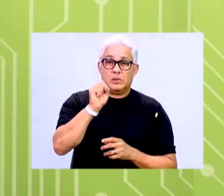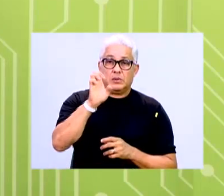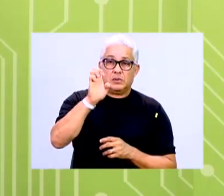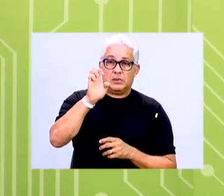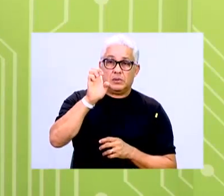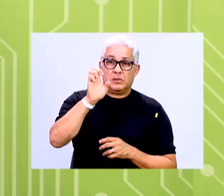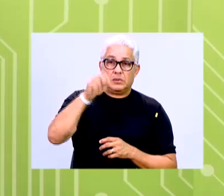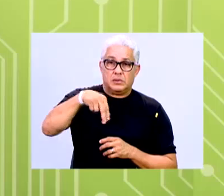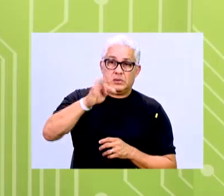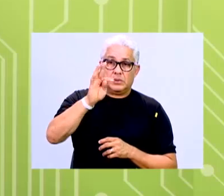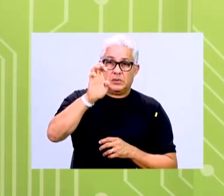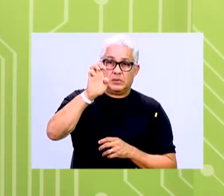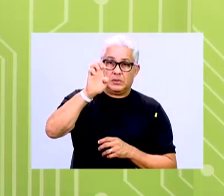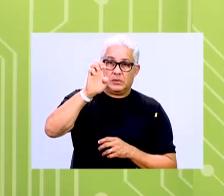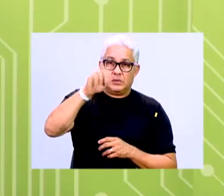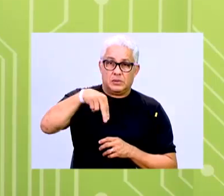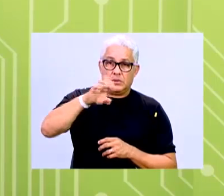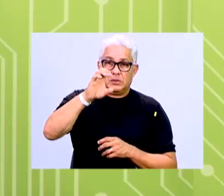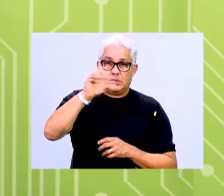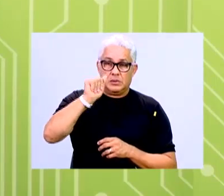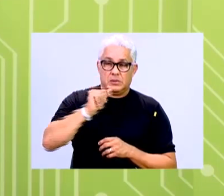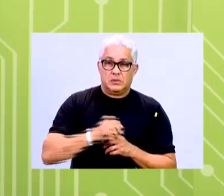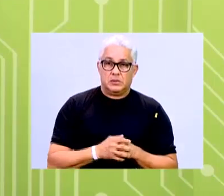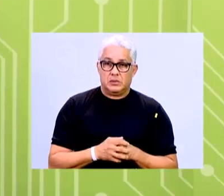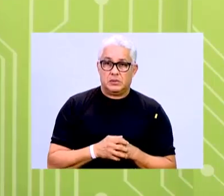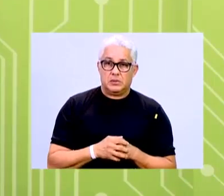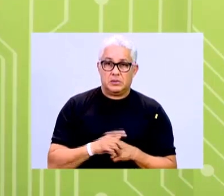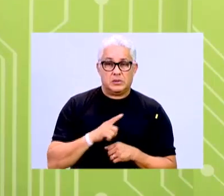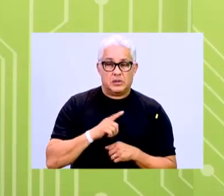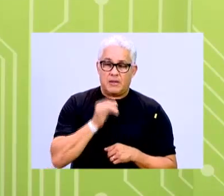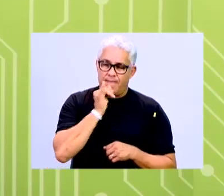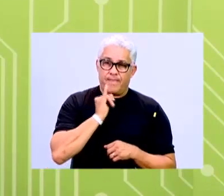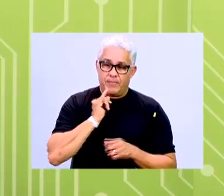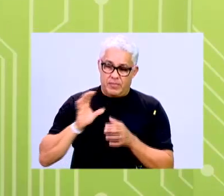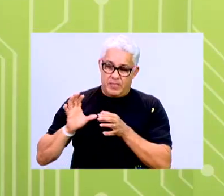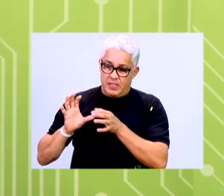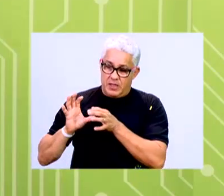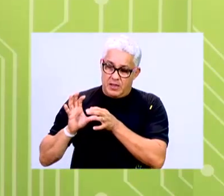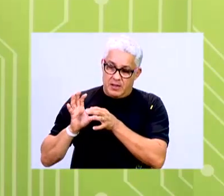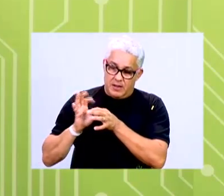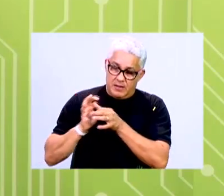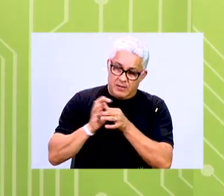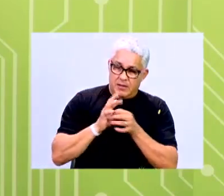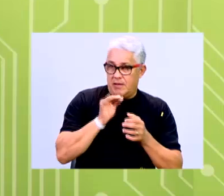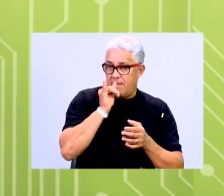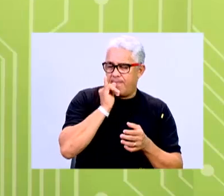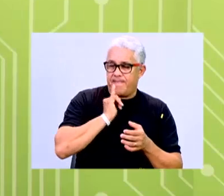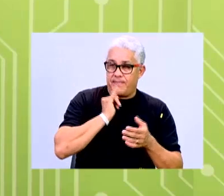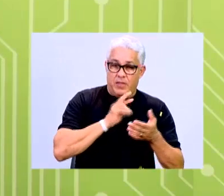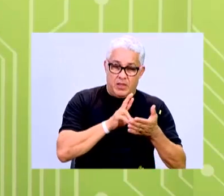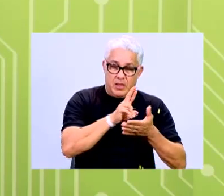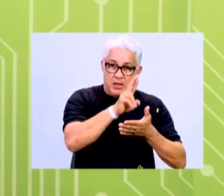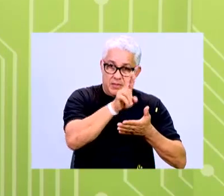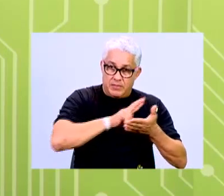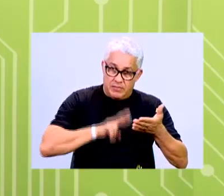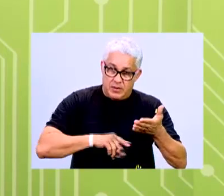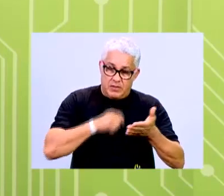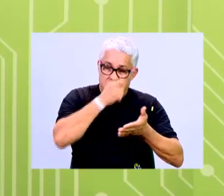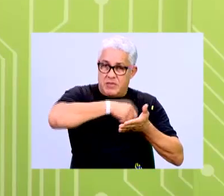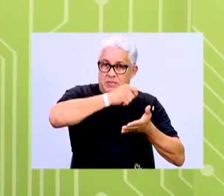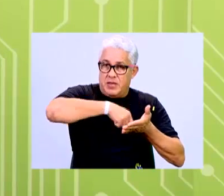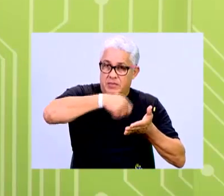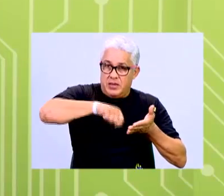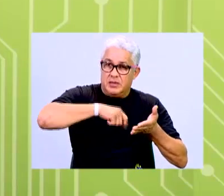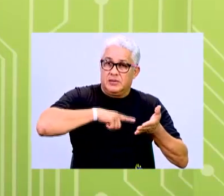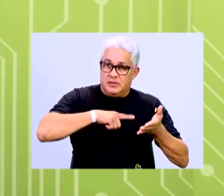sentença? Nós temos o nosso conjunto, uma redação, por exemplo, a hora que estamos escrevendo,